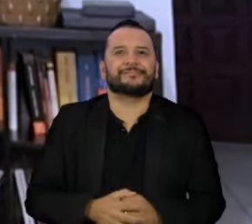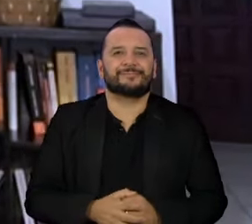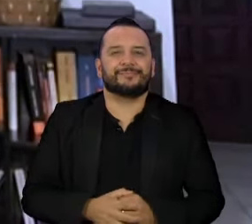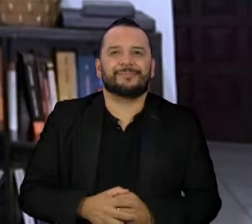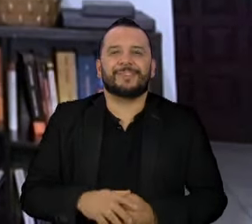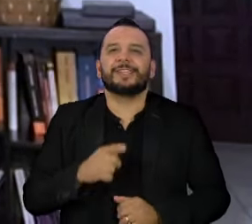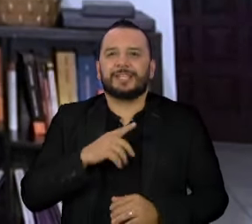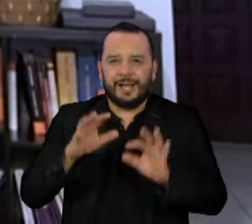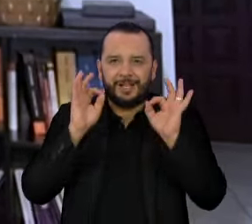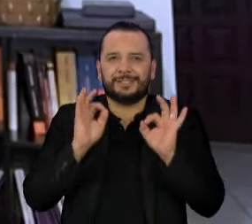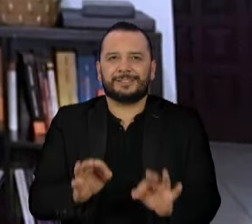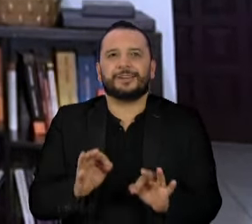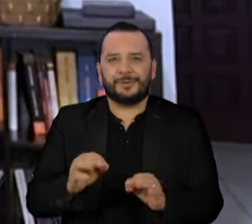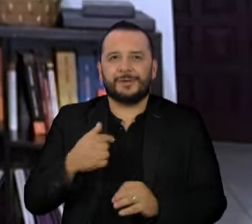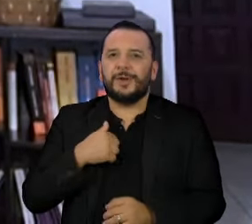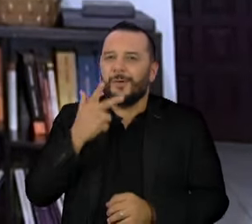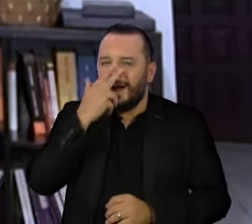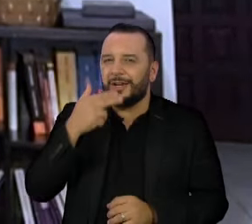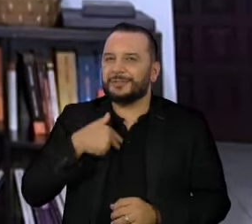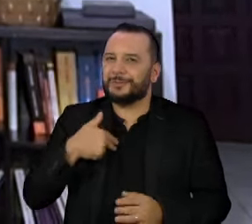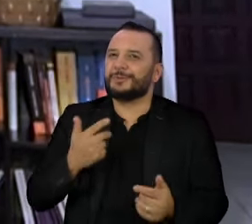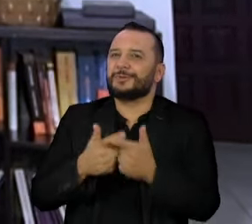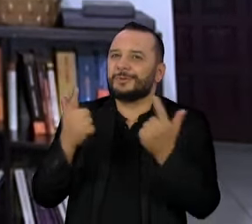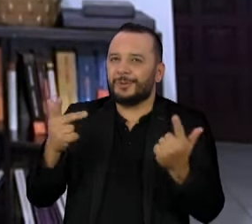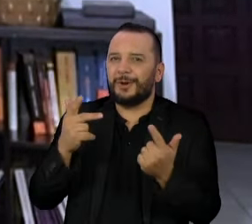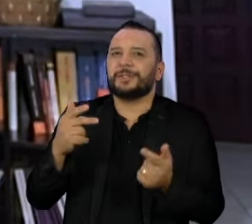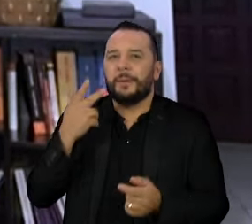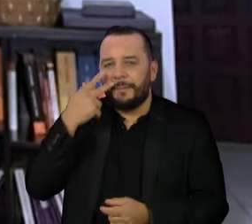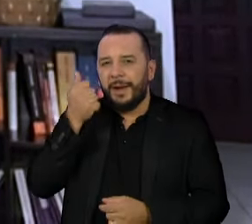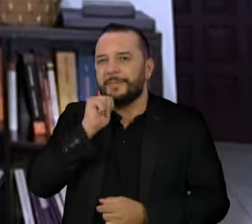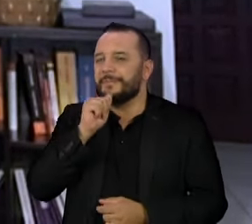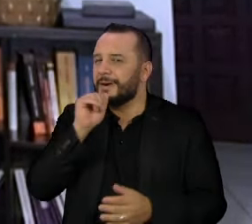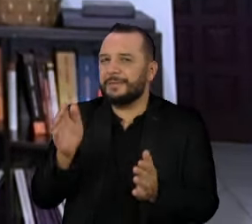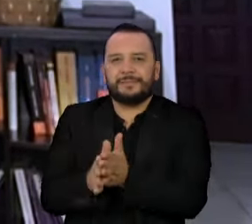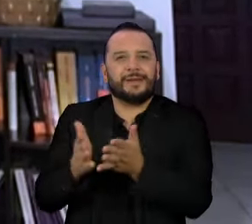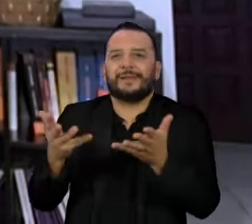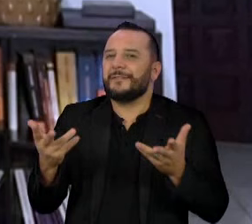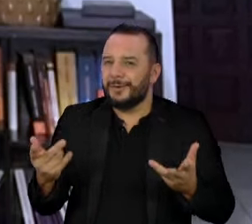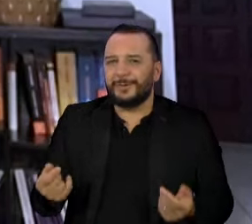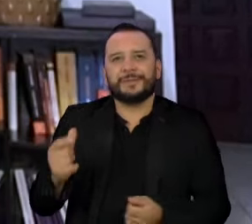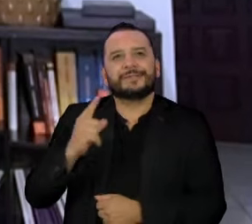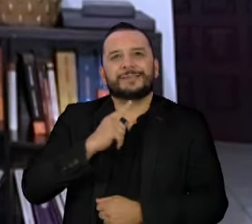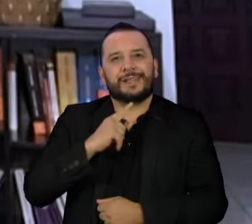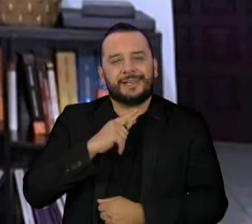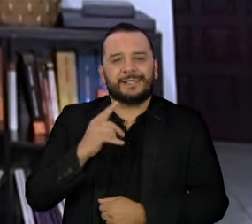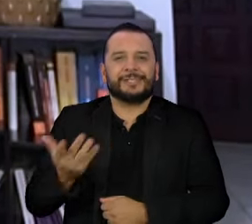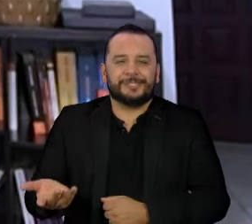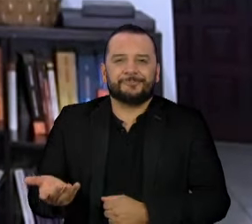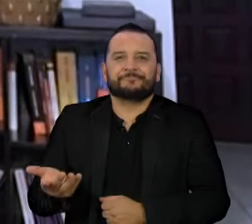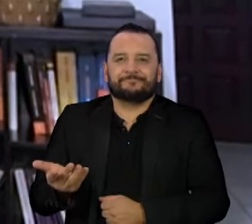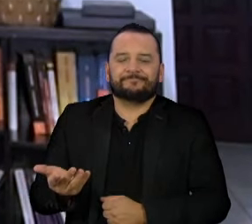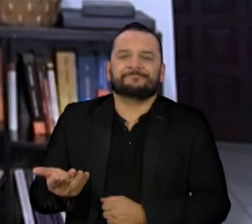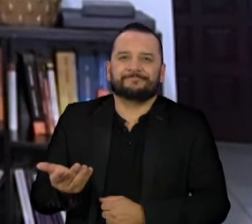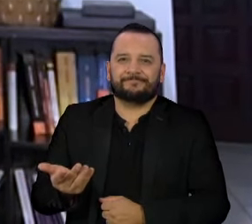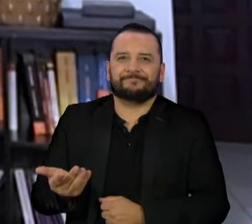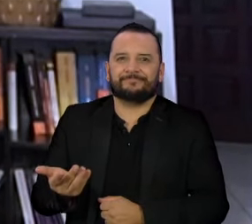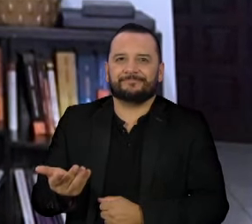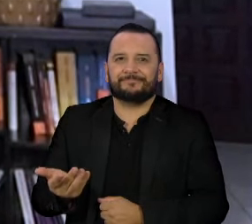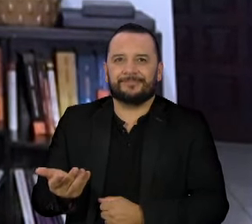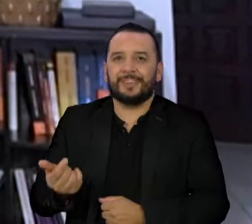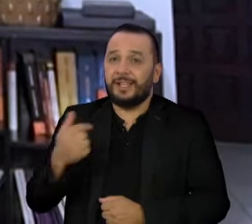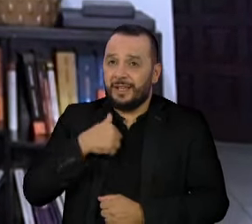eu acho que eu eu era muito feliz para ter apenas os meus pais. E aí,